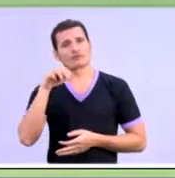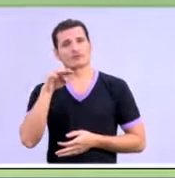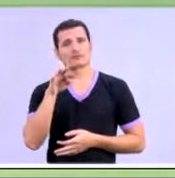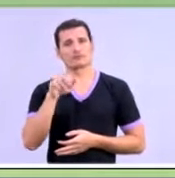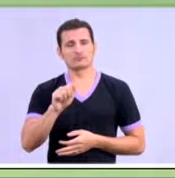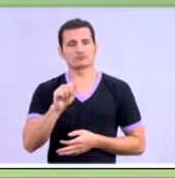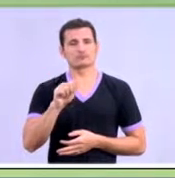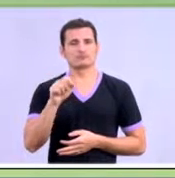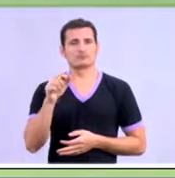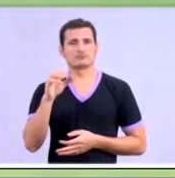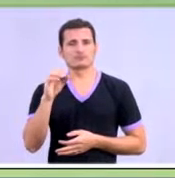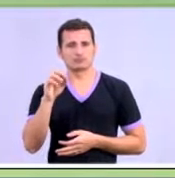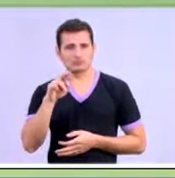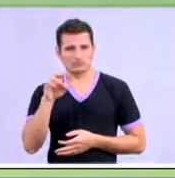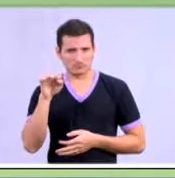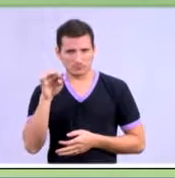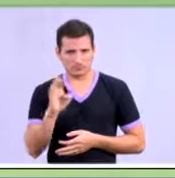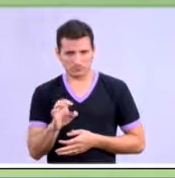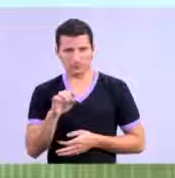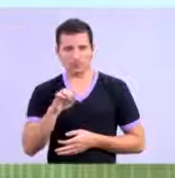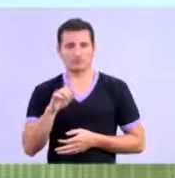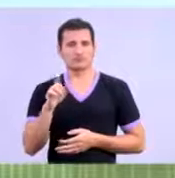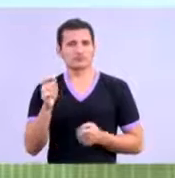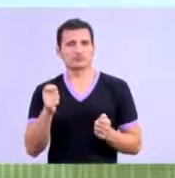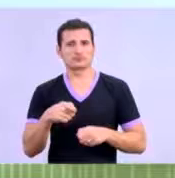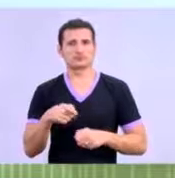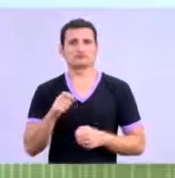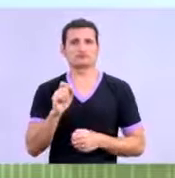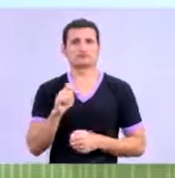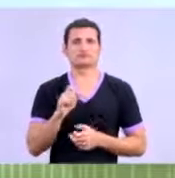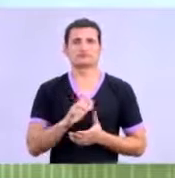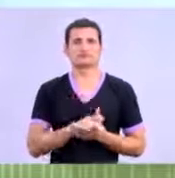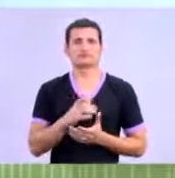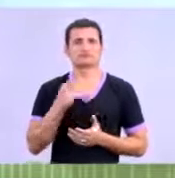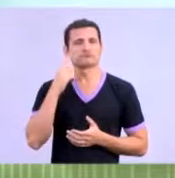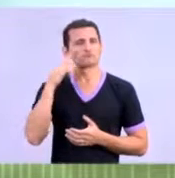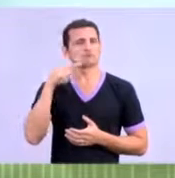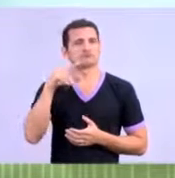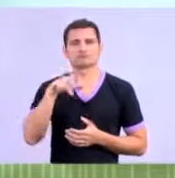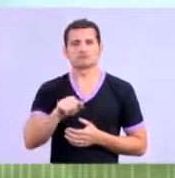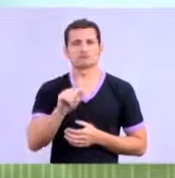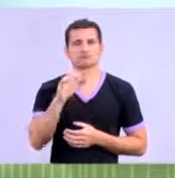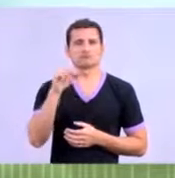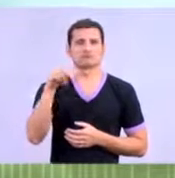nós temos um objeto conta corrente. Professor, eu nunca vi uma conta corrente.